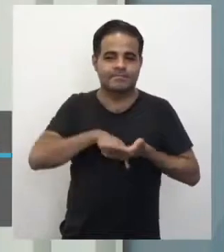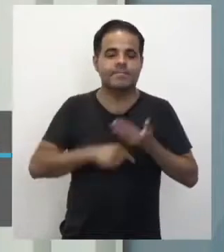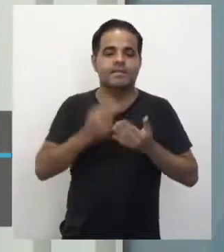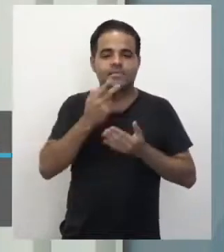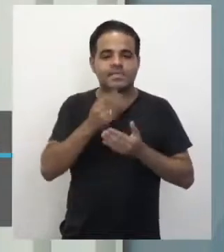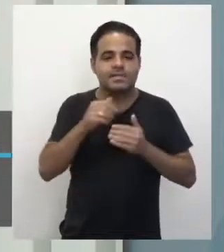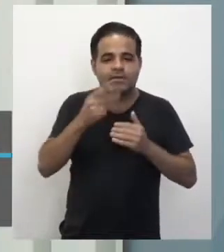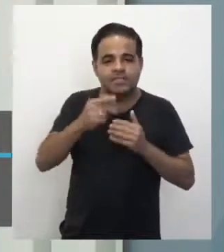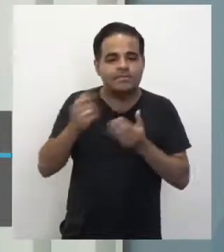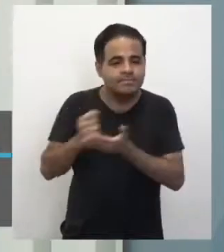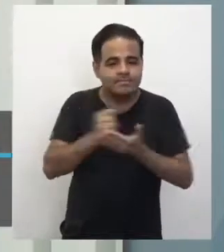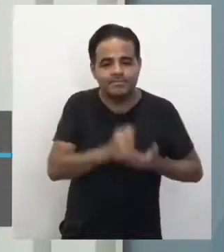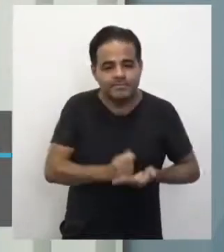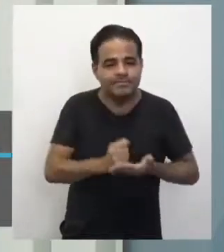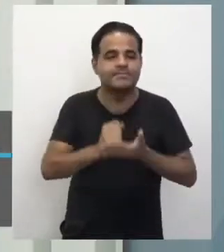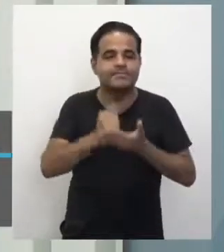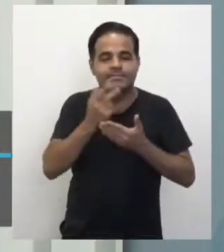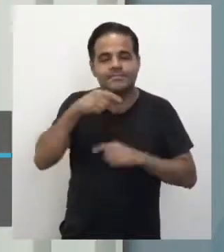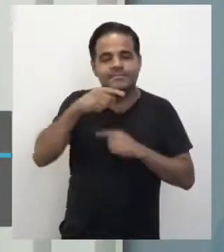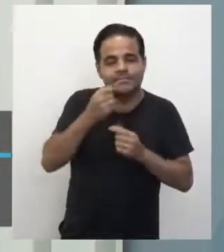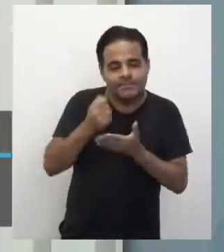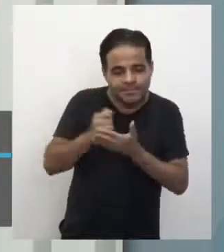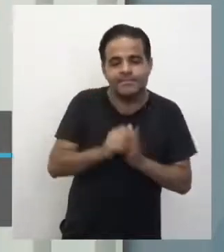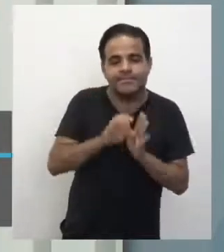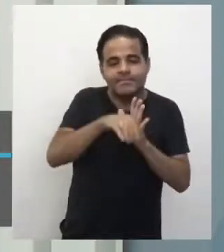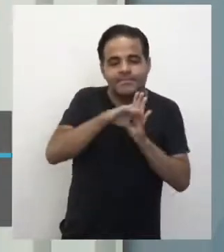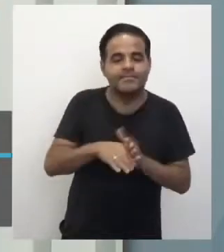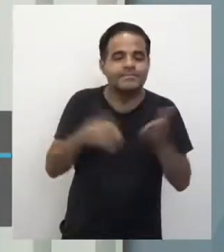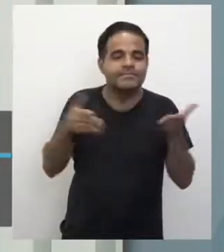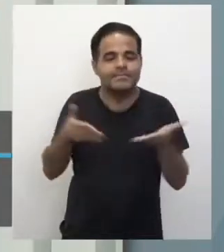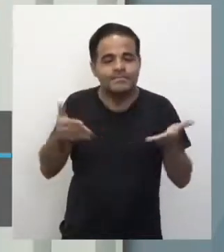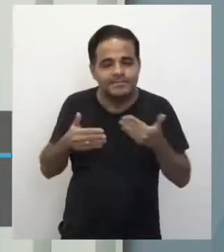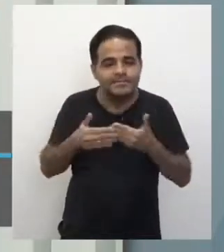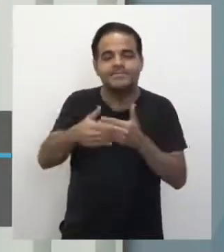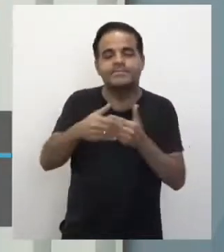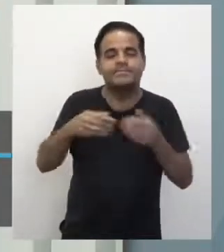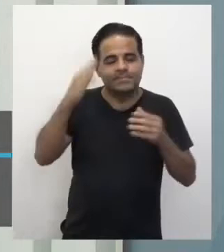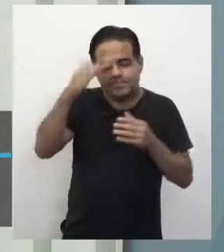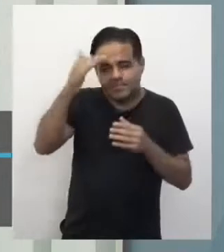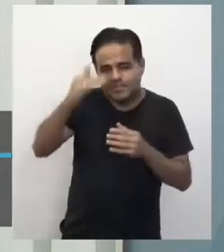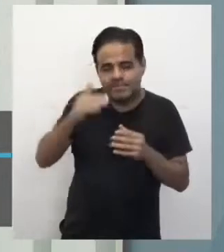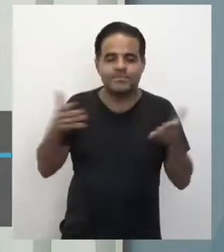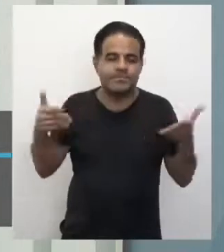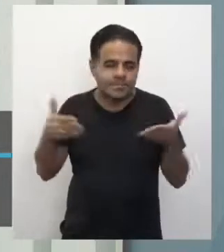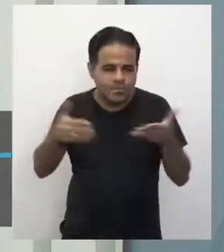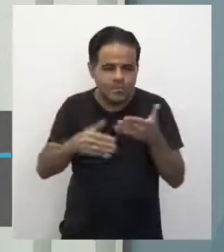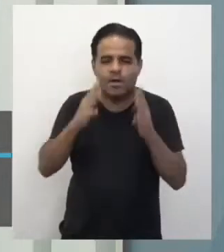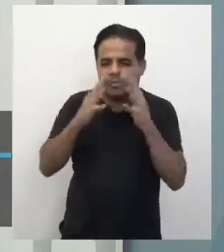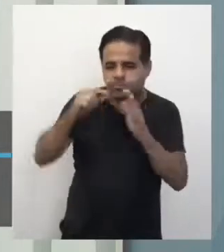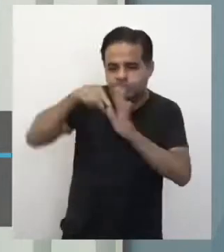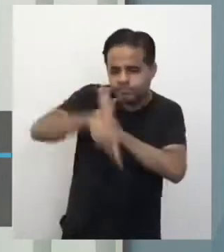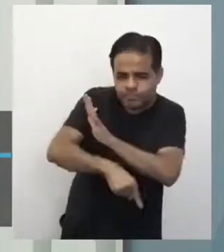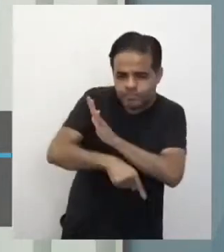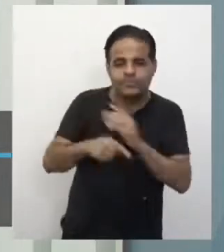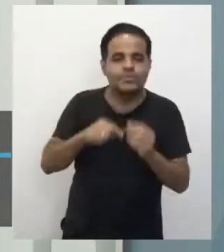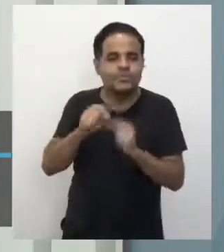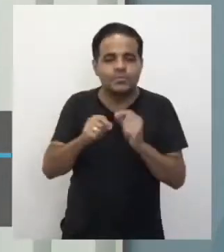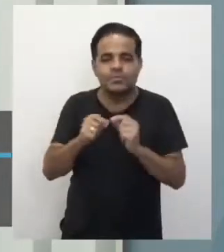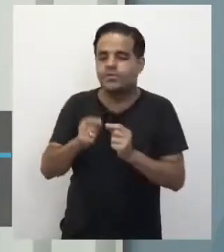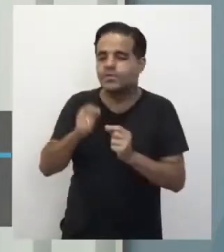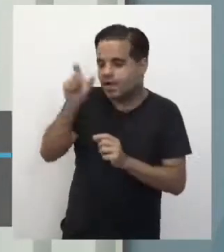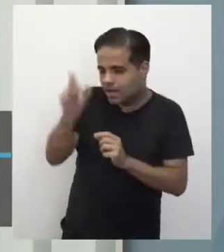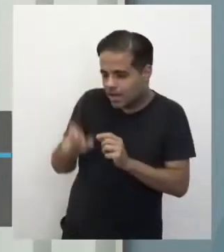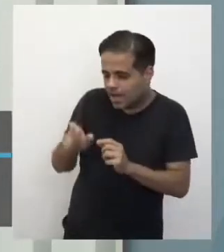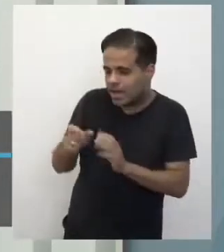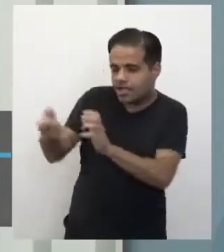escrito, trazendo isso para o nosso contexto atual, entendendo ali de uma maneira mais atenta, de uma maneira mais profunda, o que é que aquele autor